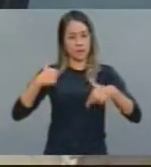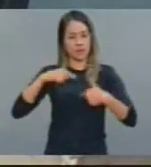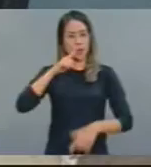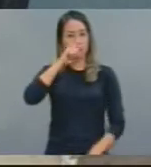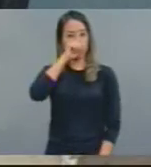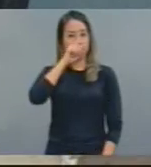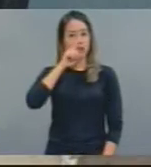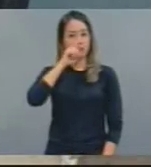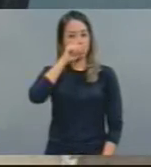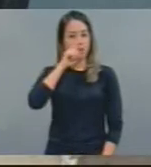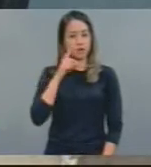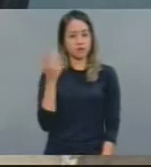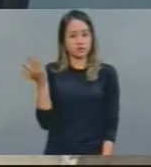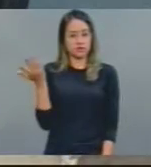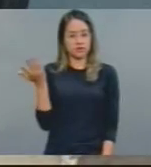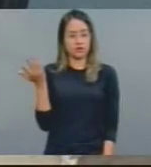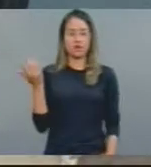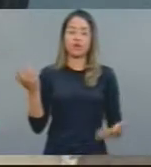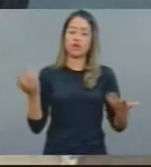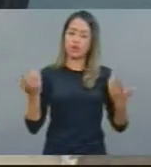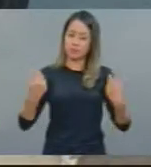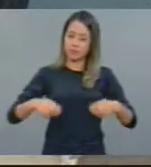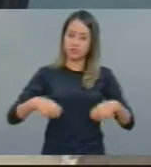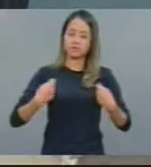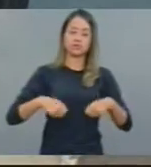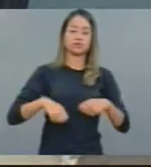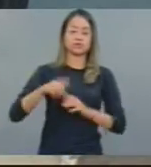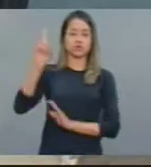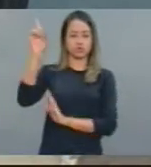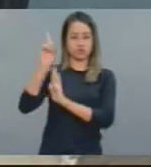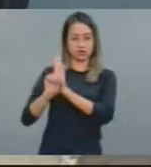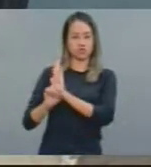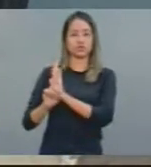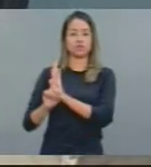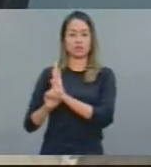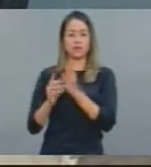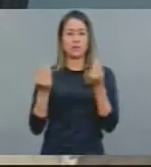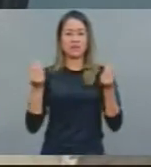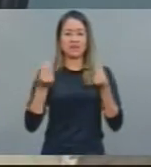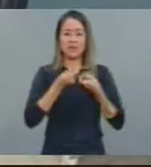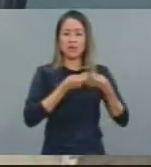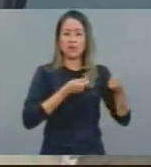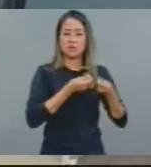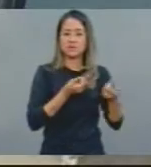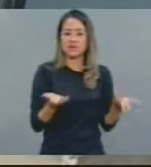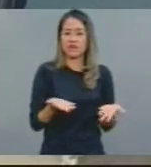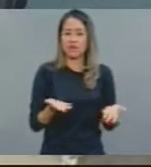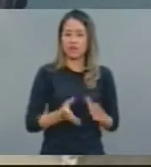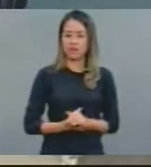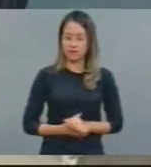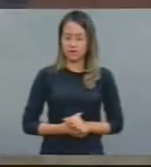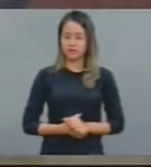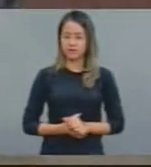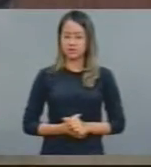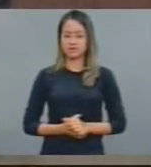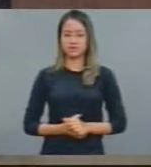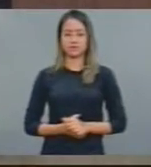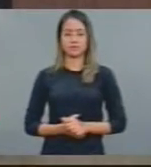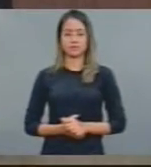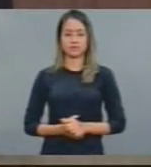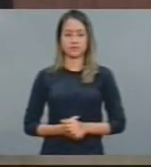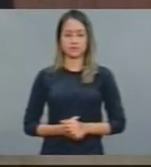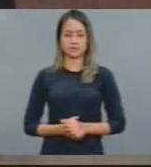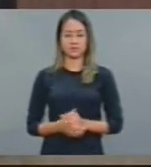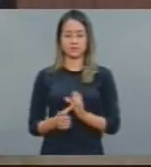Então, eu acho que é um desgaste necessário, uma economia de palito para o governo do Estado. Parabéns, deputado. Perfeito, deputado Capitão Wagner. E antes de